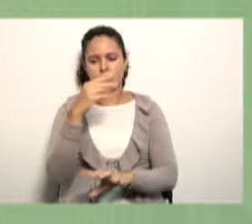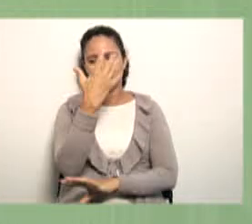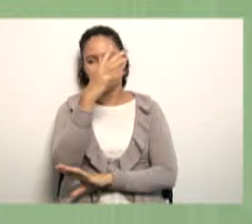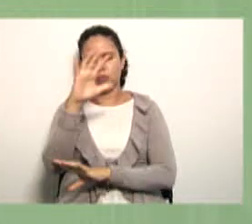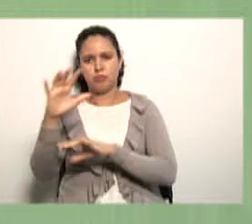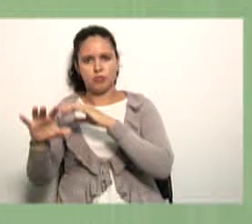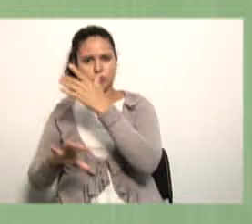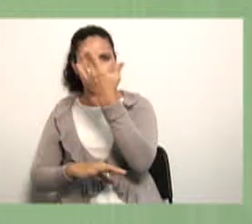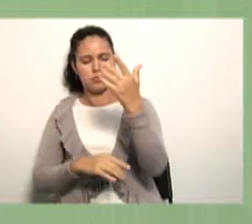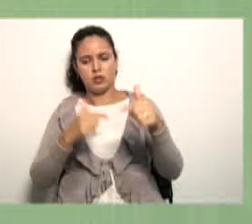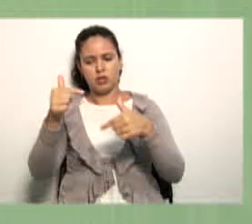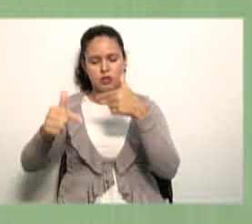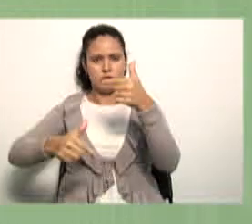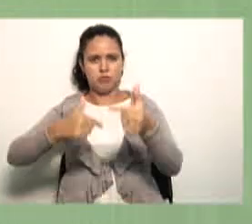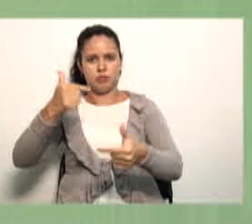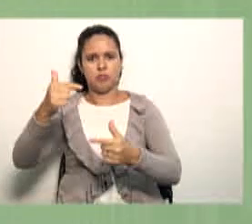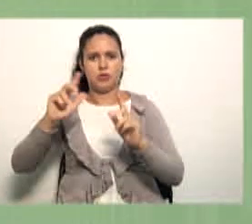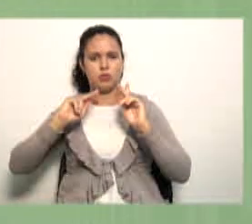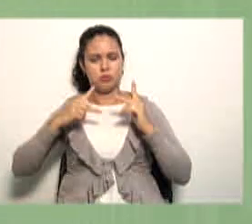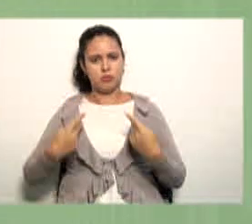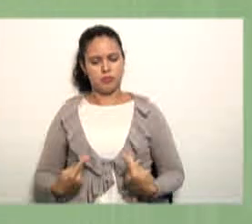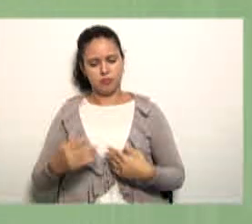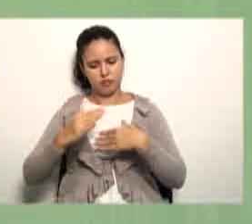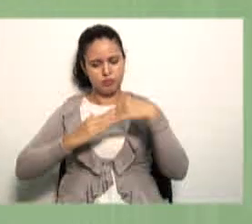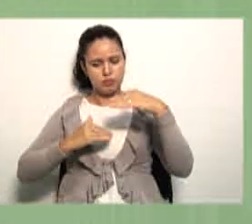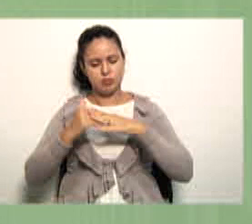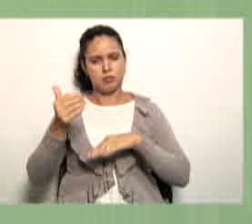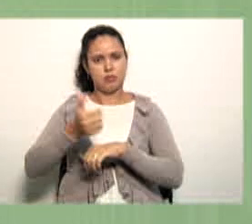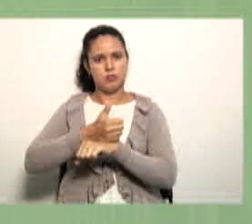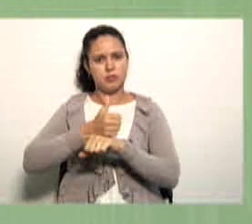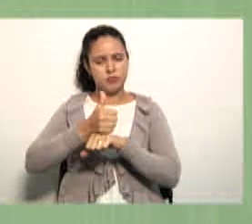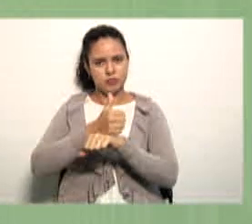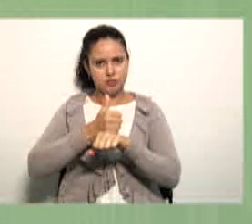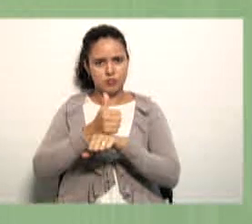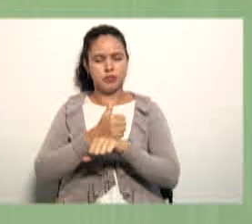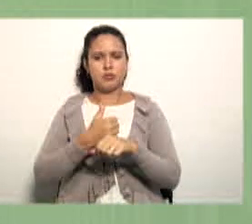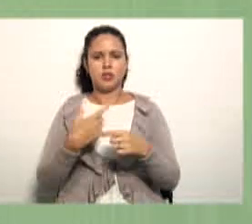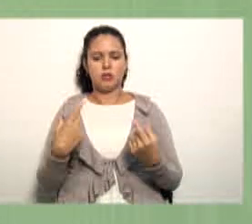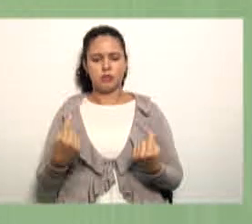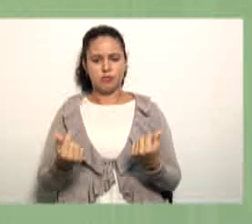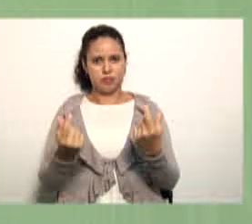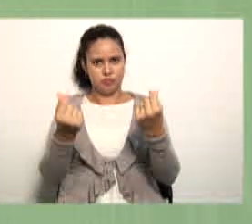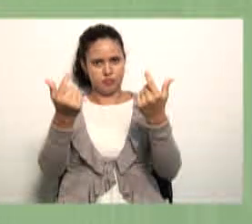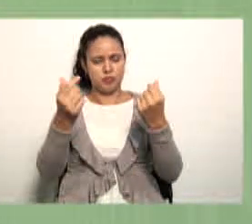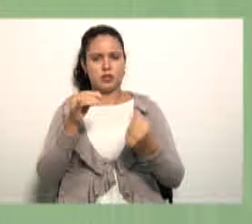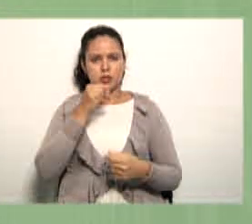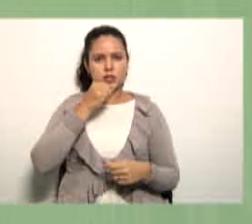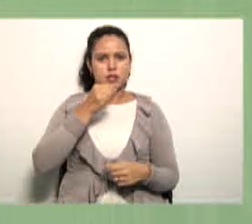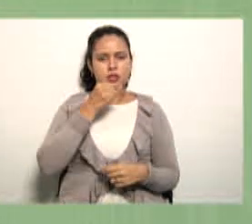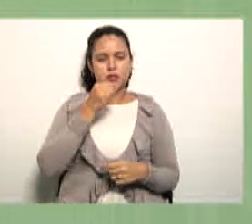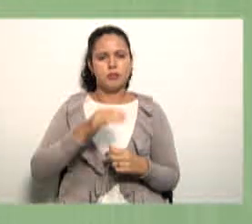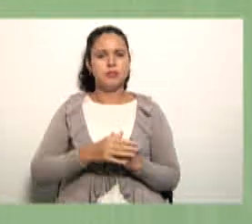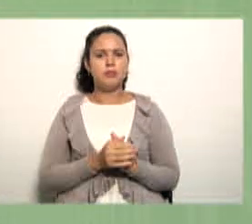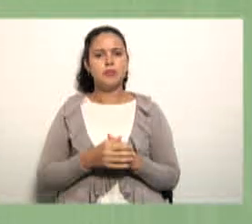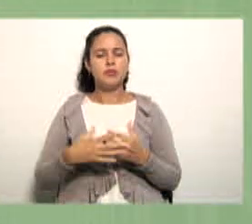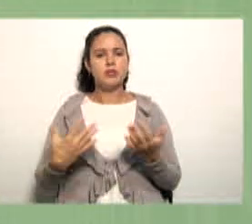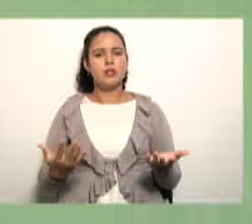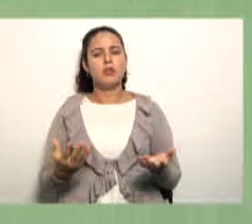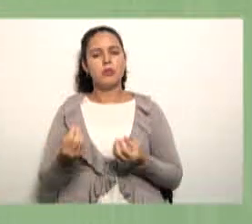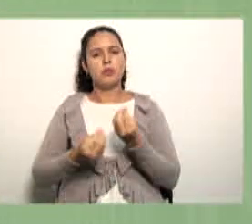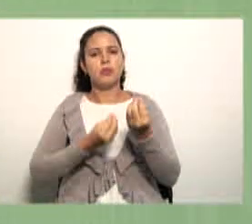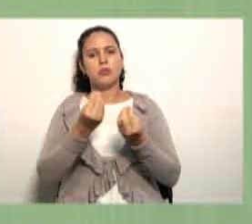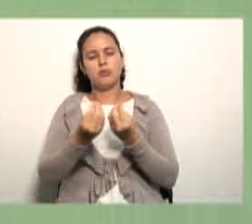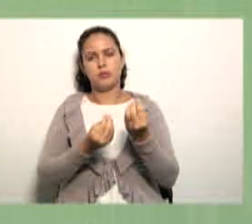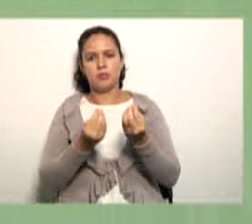trabalho humano qualificado e recursos financeiros. São os exemplos, dos recursos produtivos. de modo que